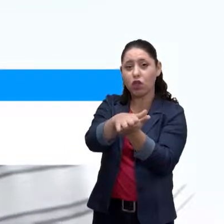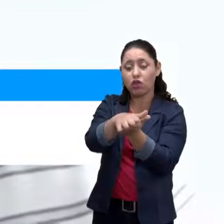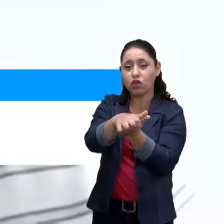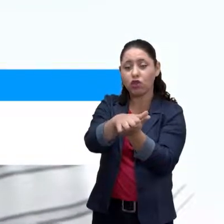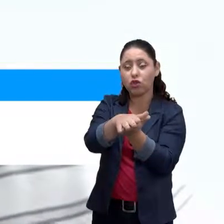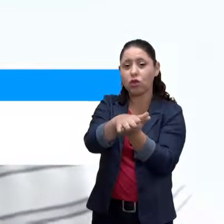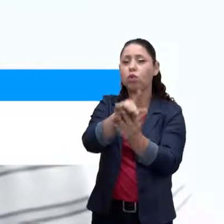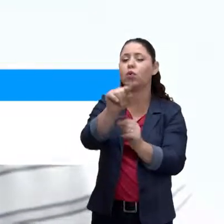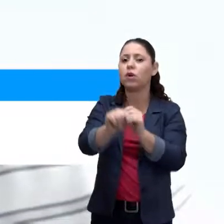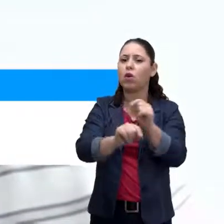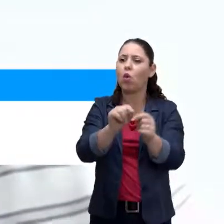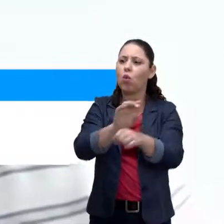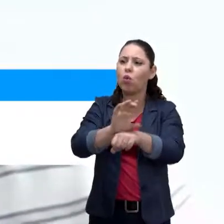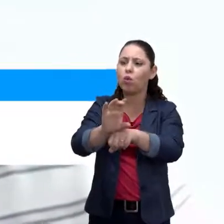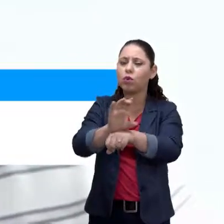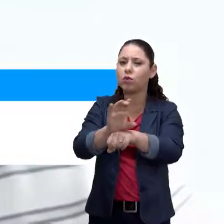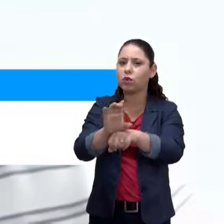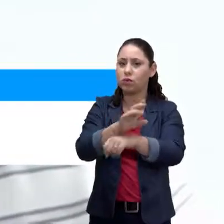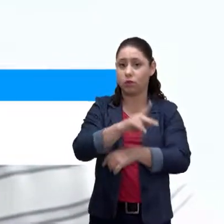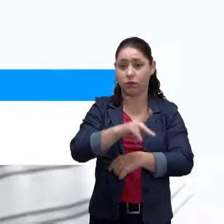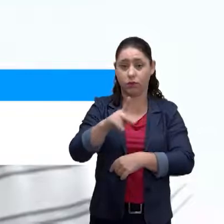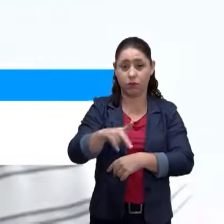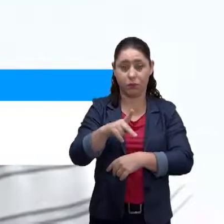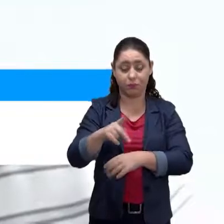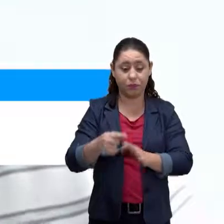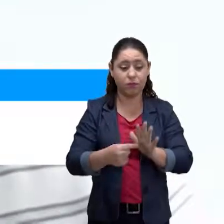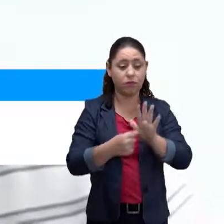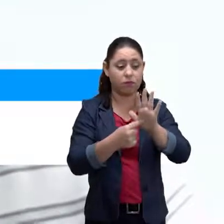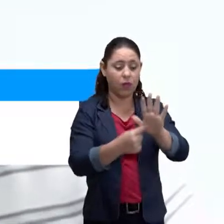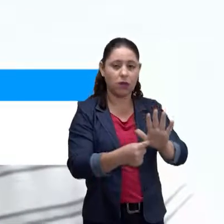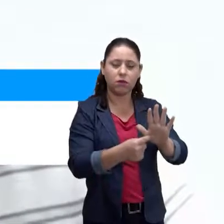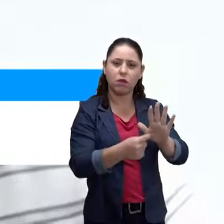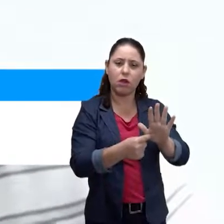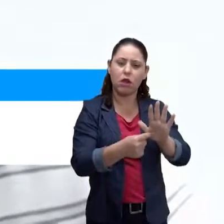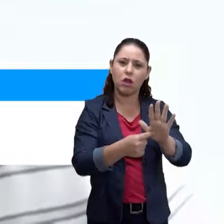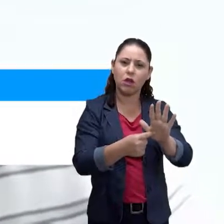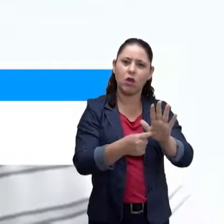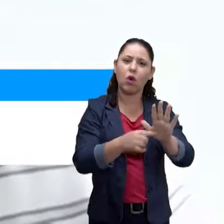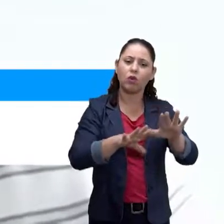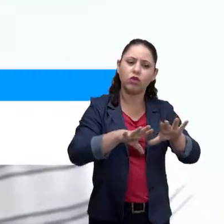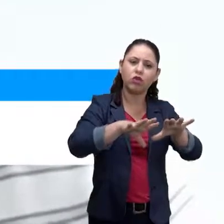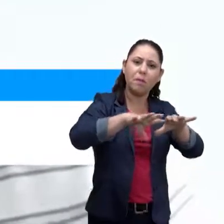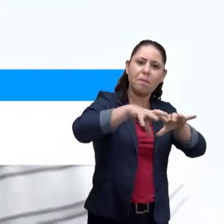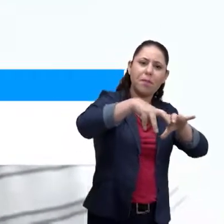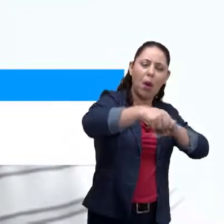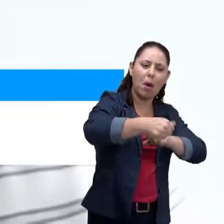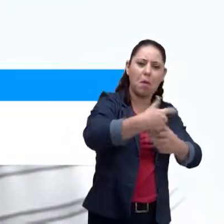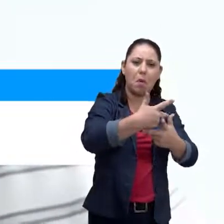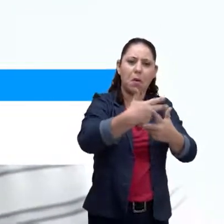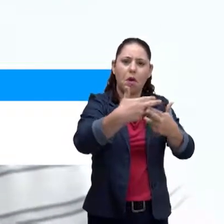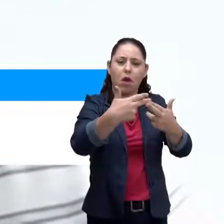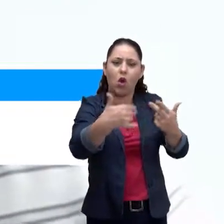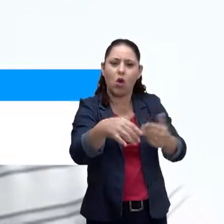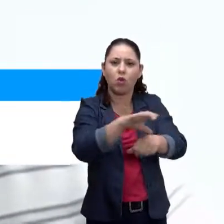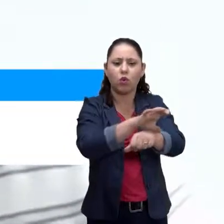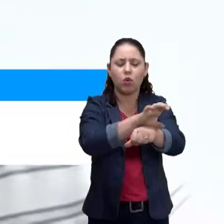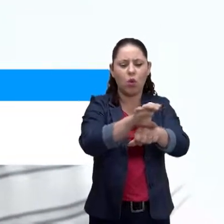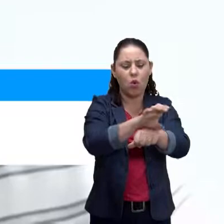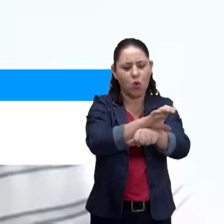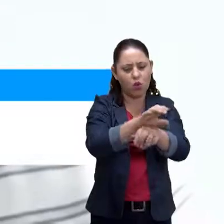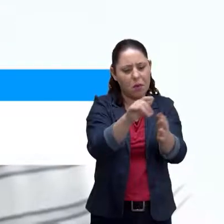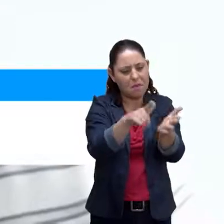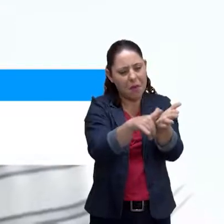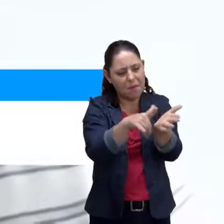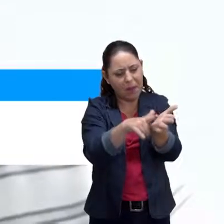Os professores, eles apresentaram certificados, diplomas,